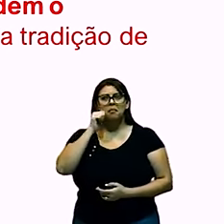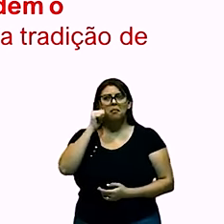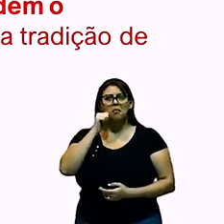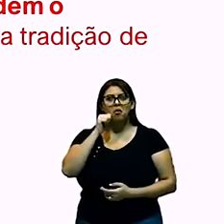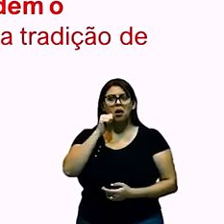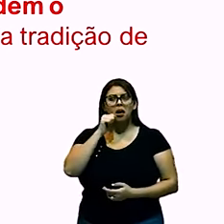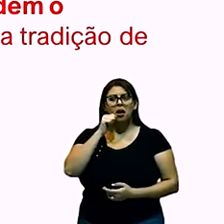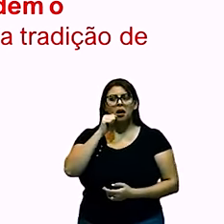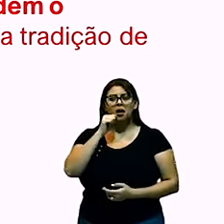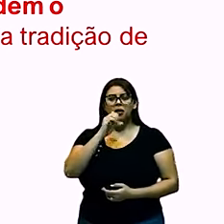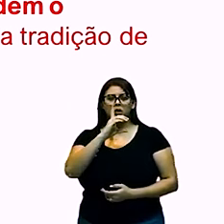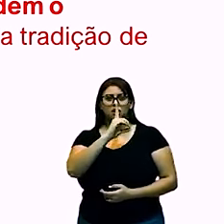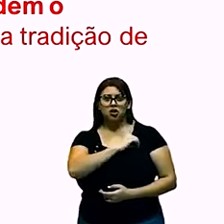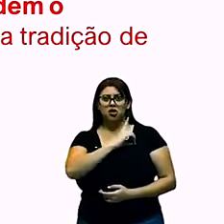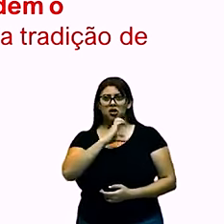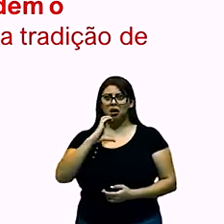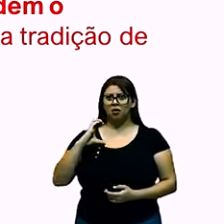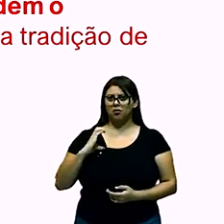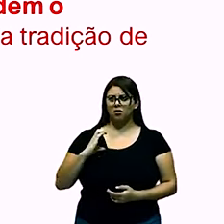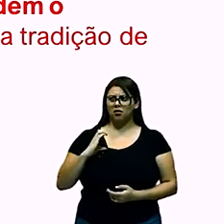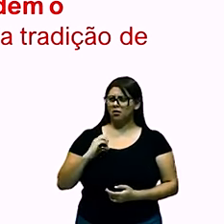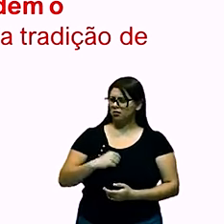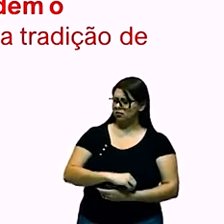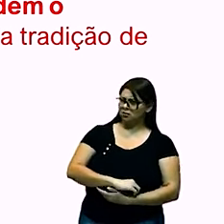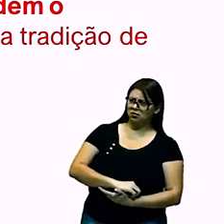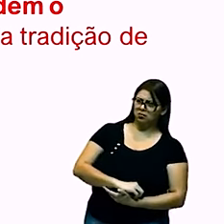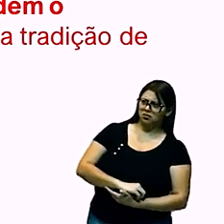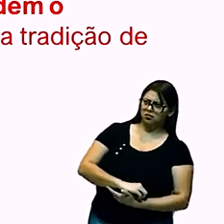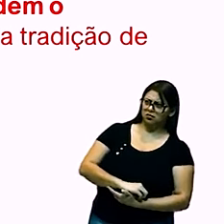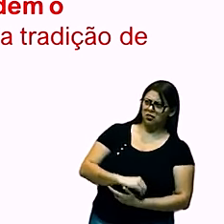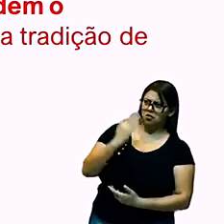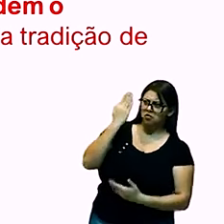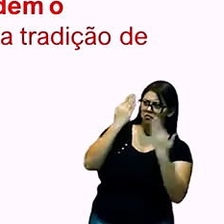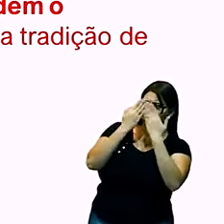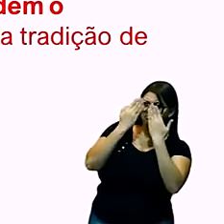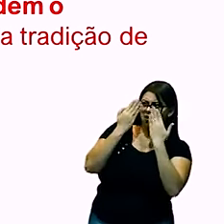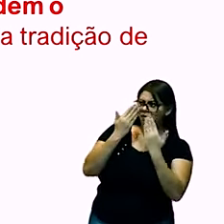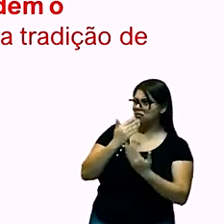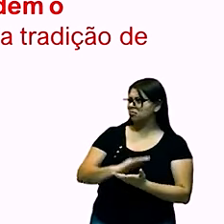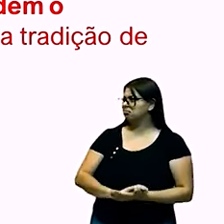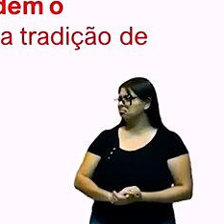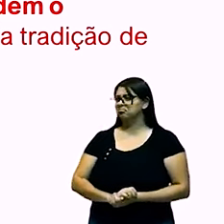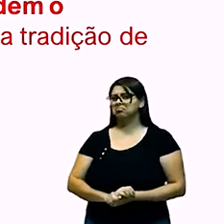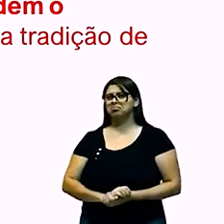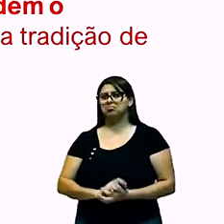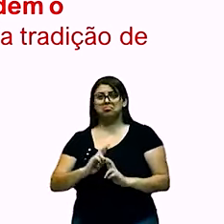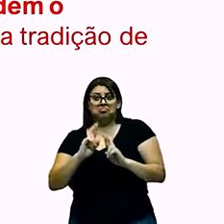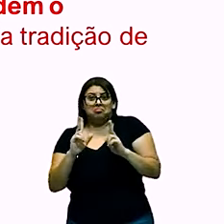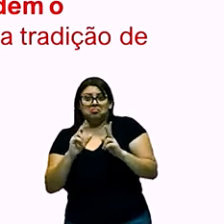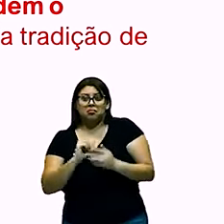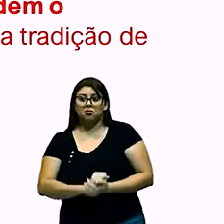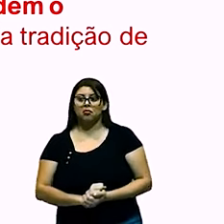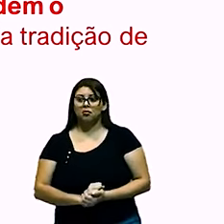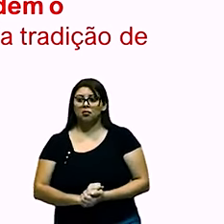diaconisa, nunca tinha visto diaconisa, sai uma diaconisa com uma bandeja na mão, pão puma, que parece que mediram